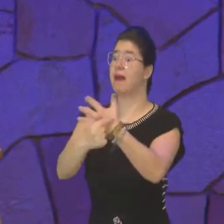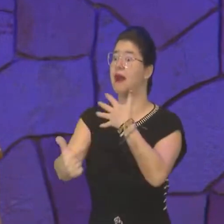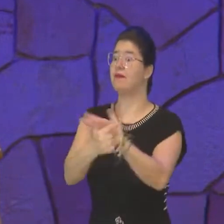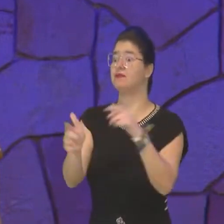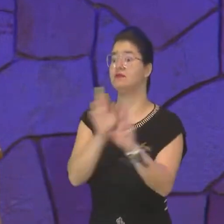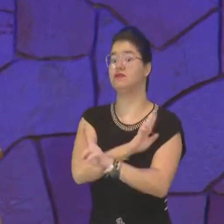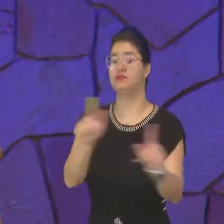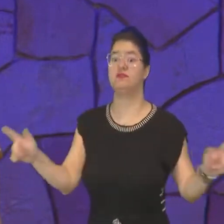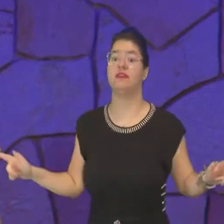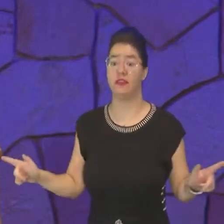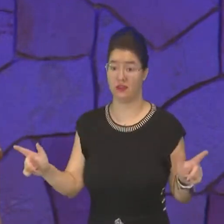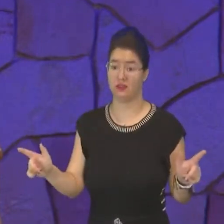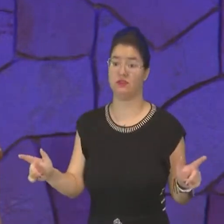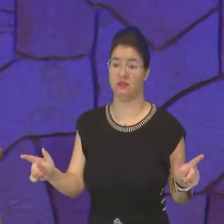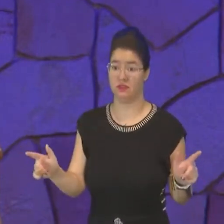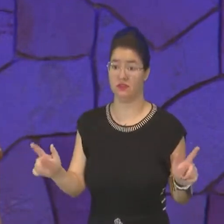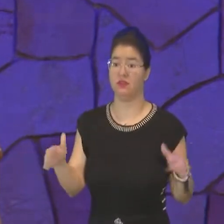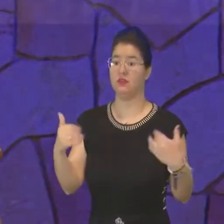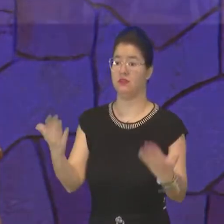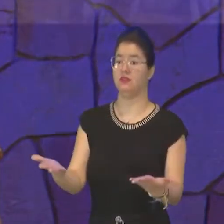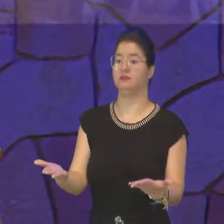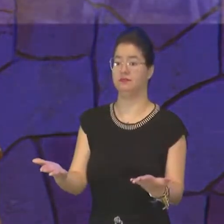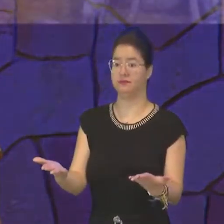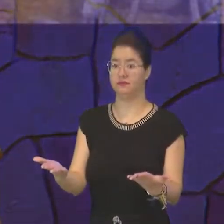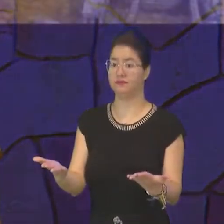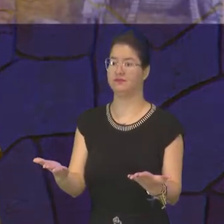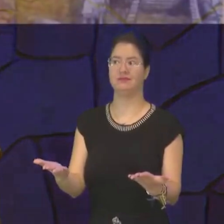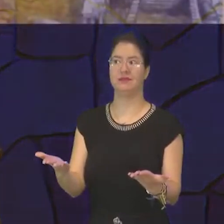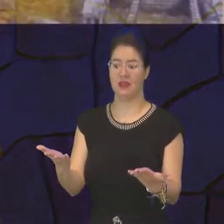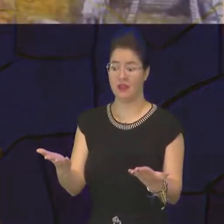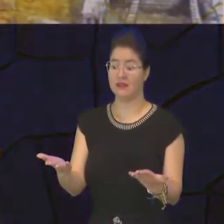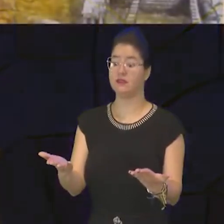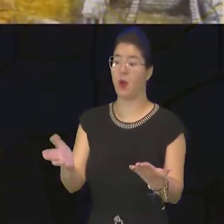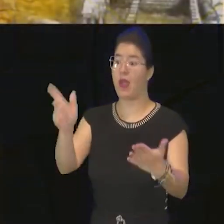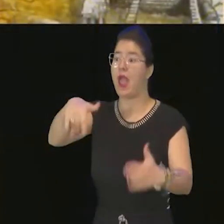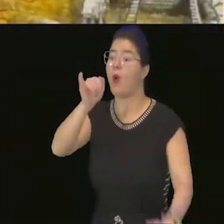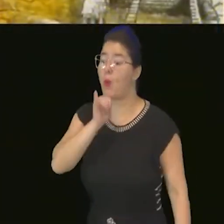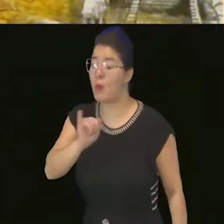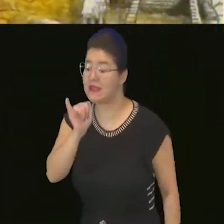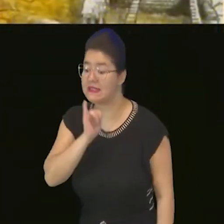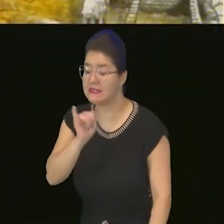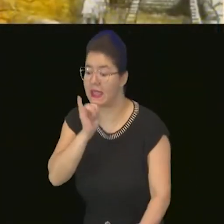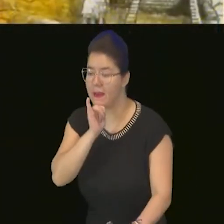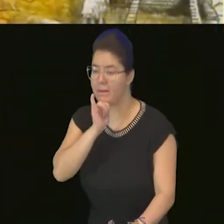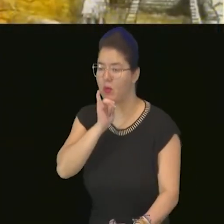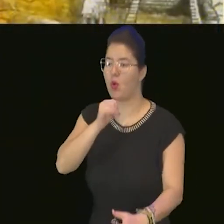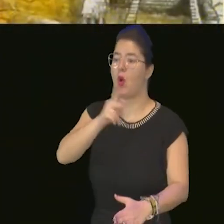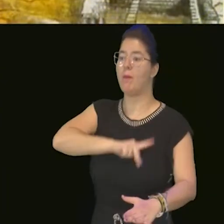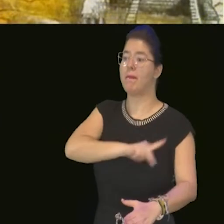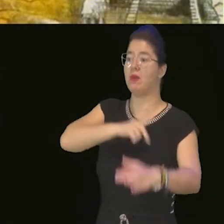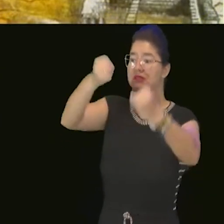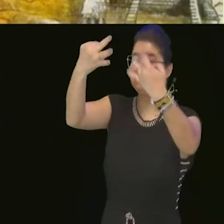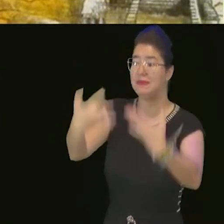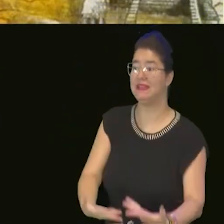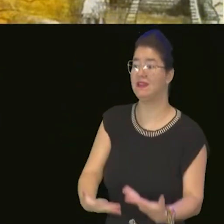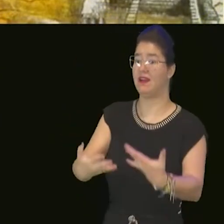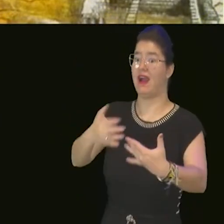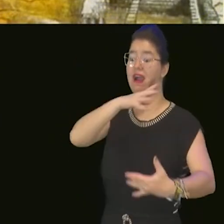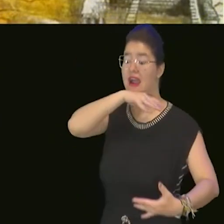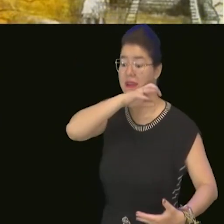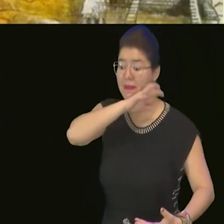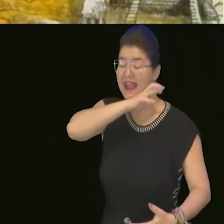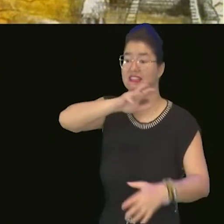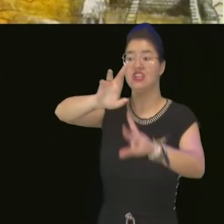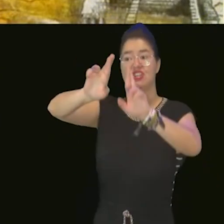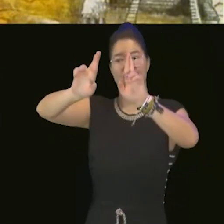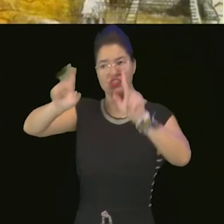mente a mistura, a associação de coisas que são incompatíveis. E aqui, nesta outra